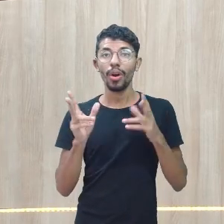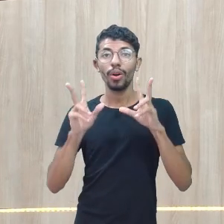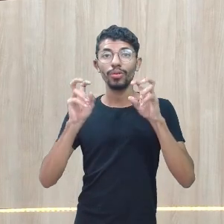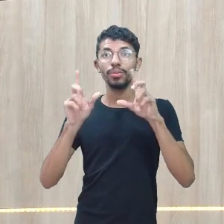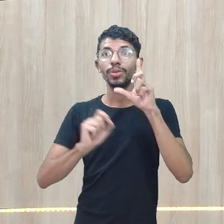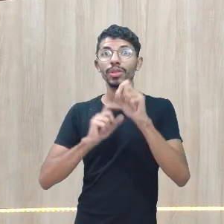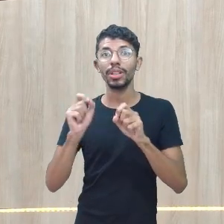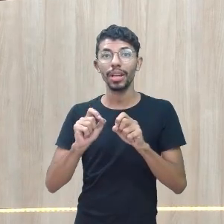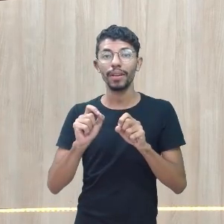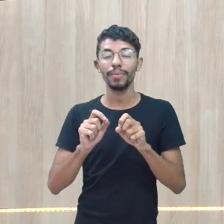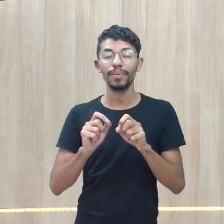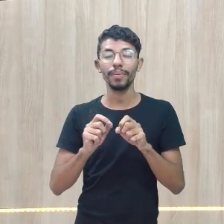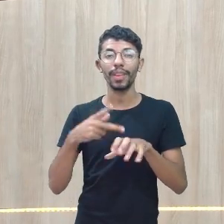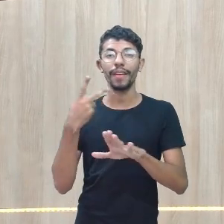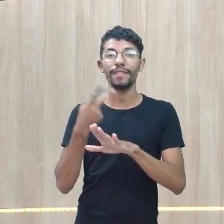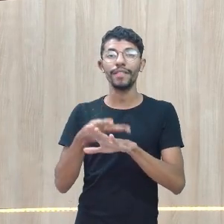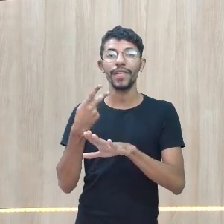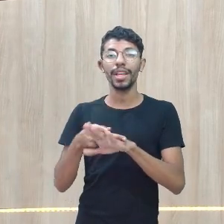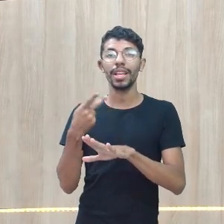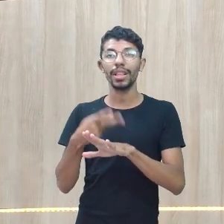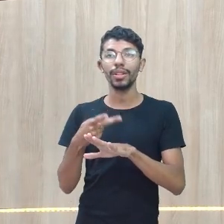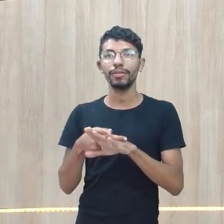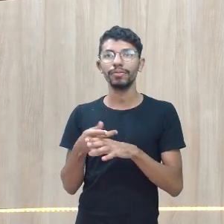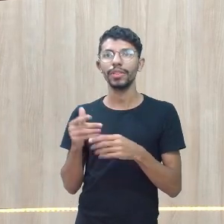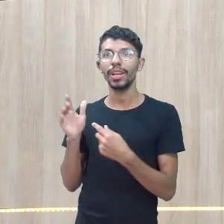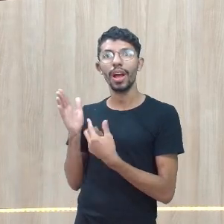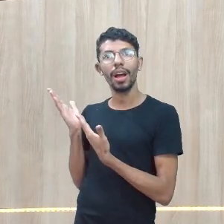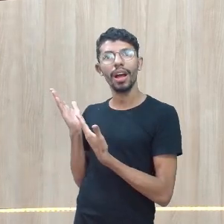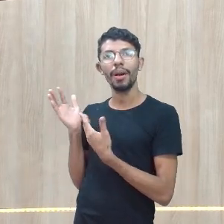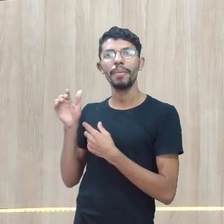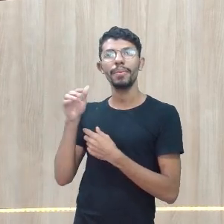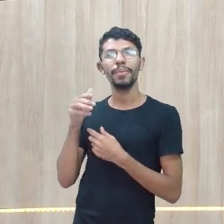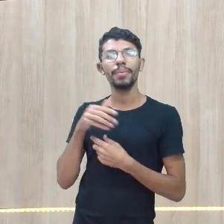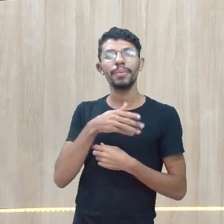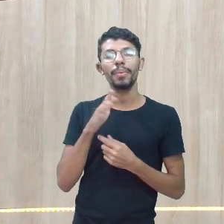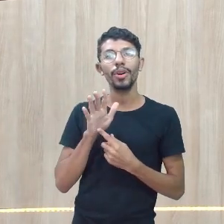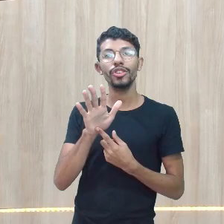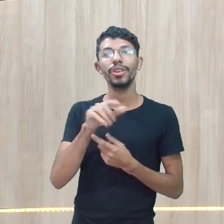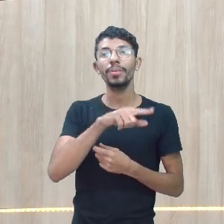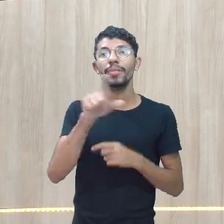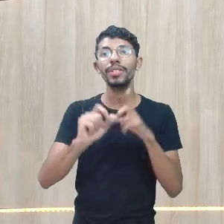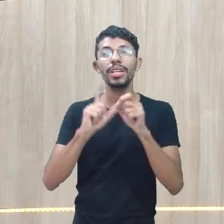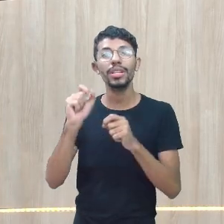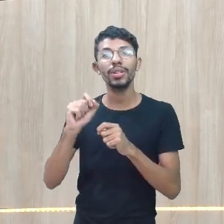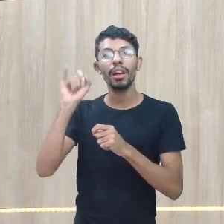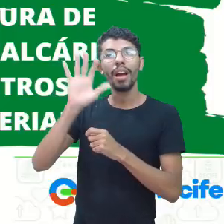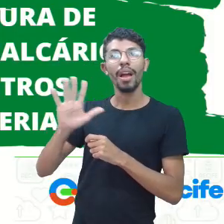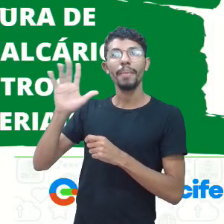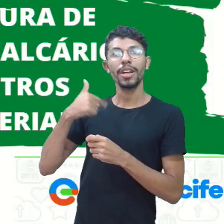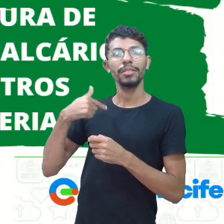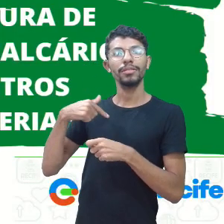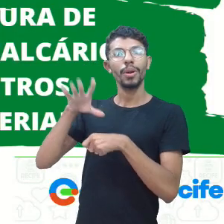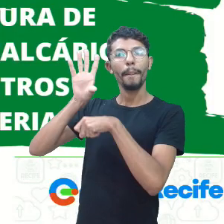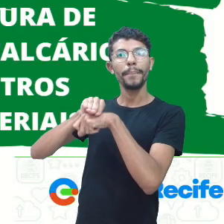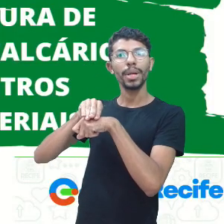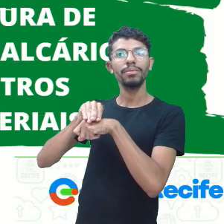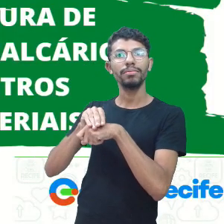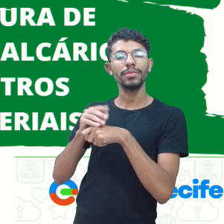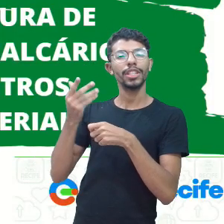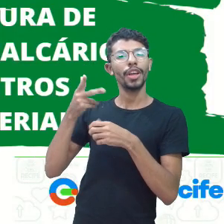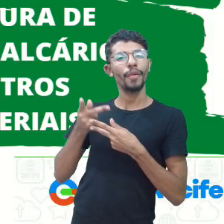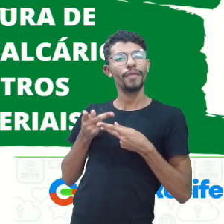aqui uma imagem de uma das viagens que eu fiz em 2017, né, para Gramado, onde eu visitei aí essa